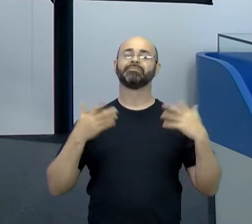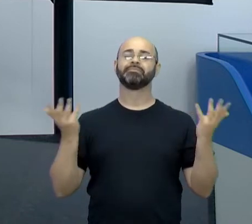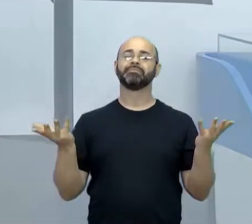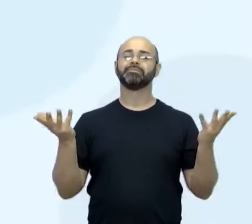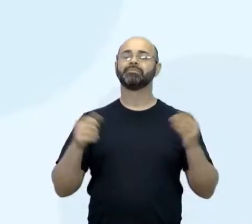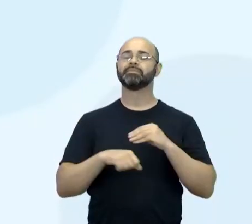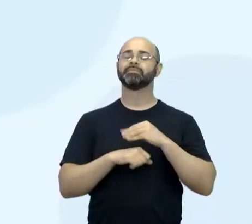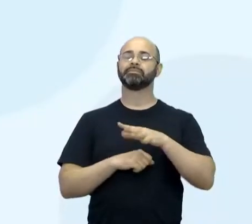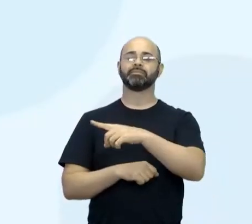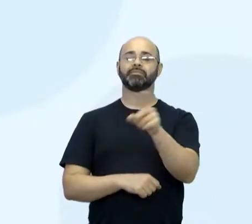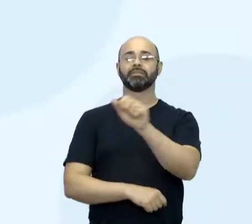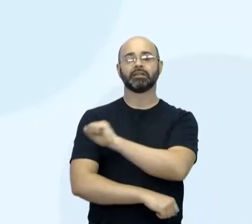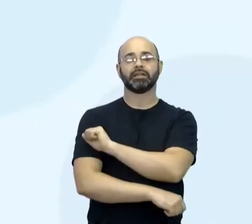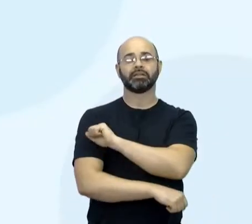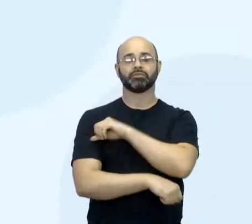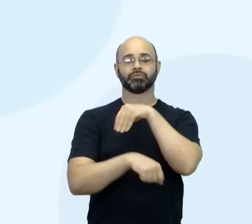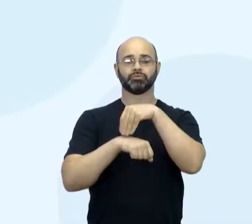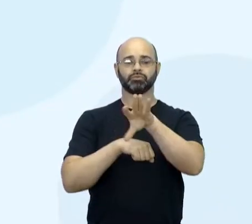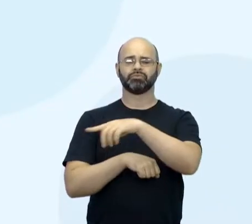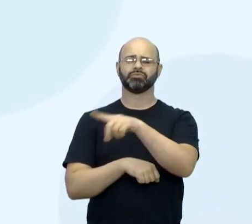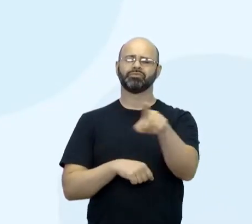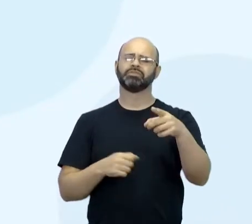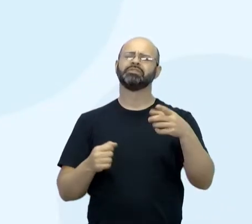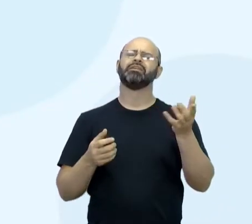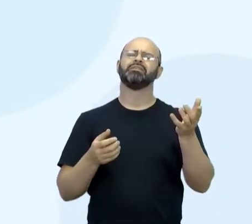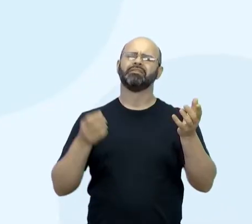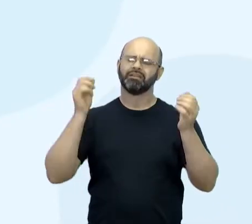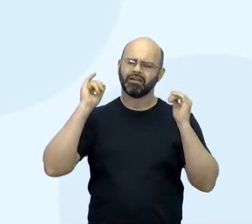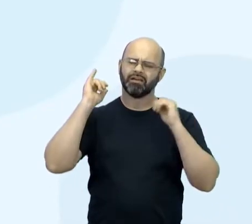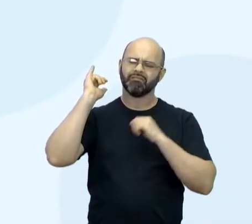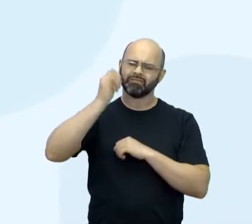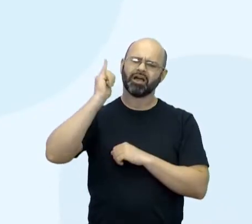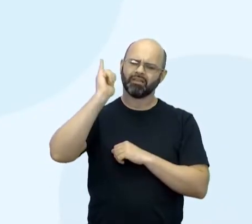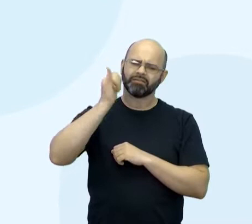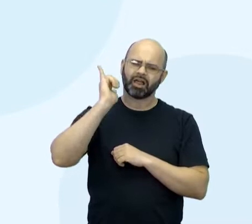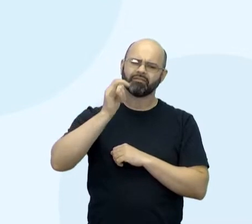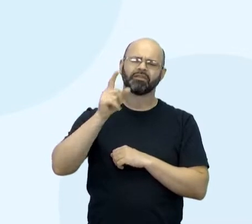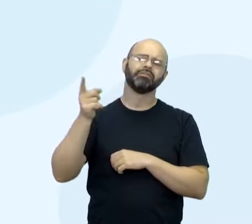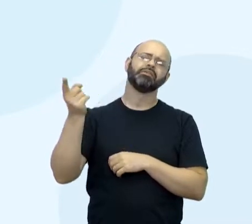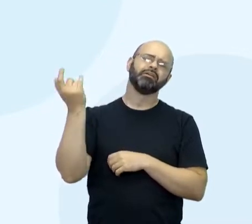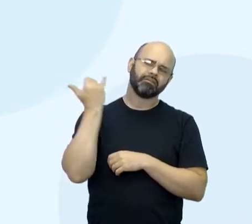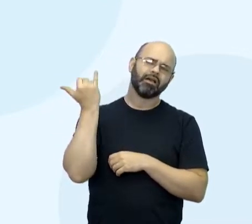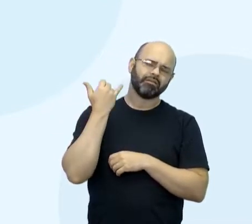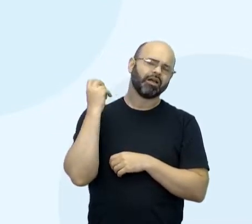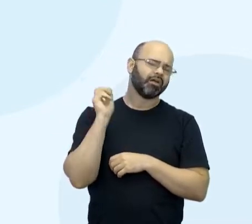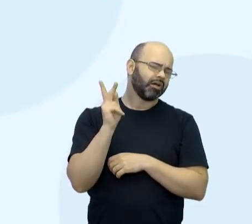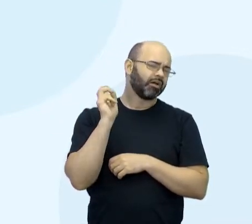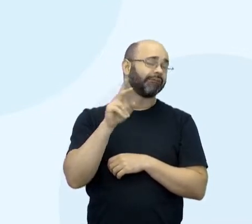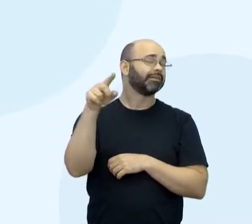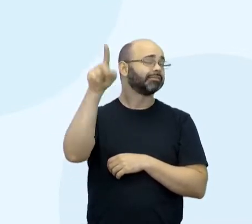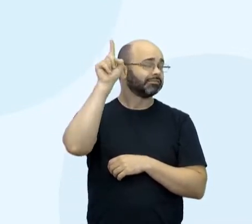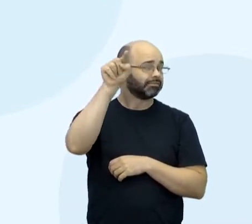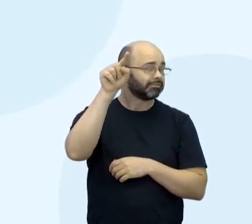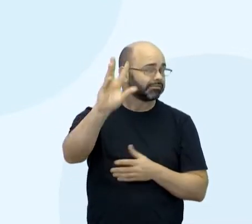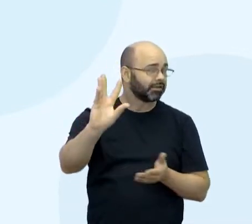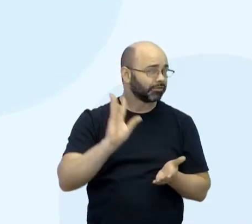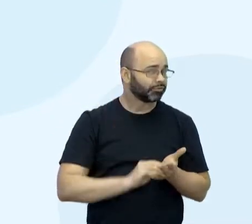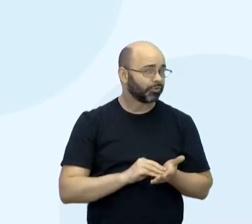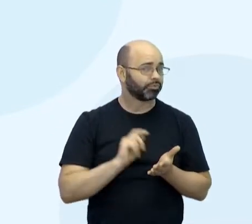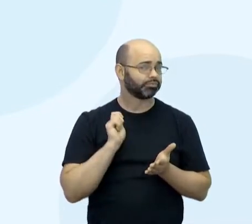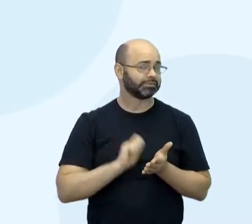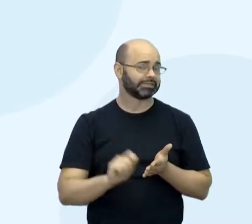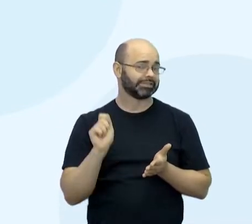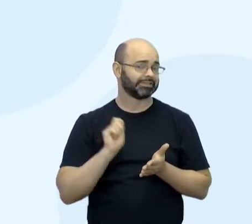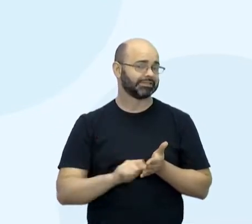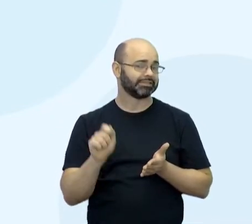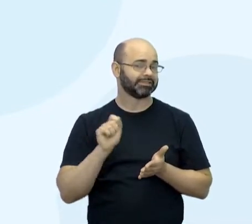Orientações para os estudantes. Aqui os estudantes estão cansados de ouvir isso, né, Gibalina? A Gibalina adora falar isso. Olha, anotem. Anotem